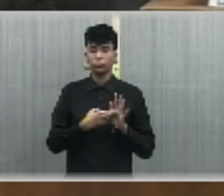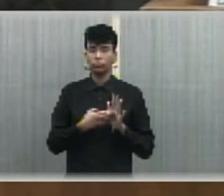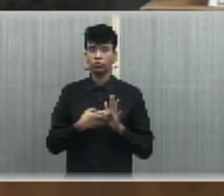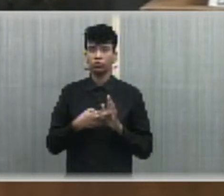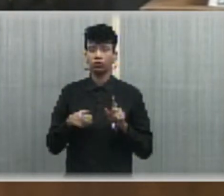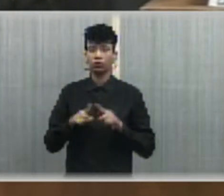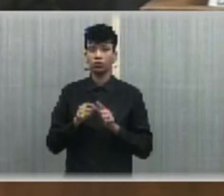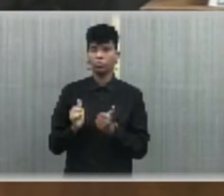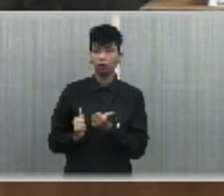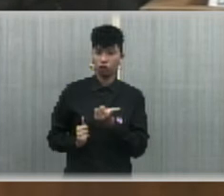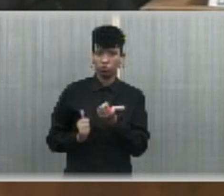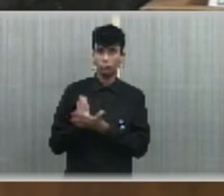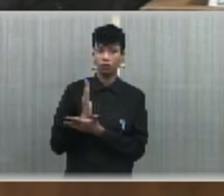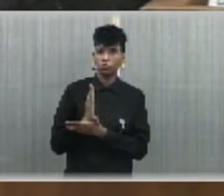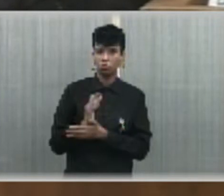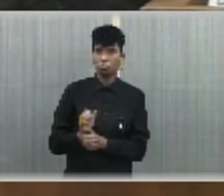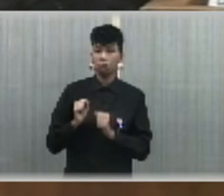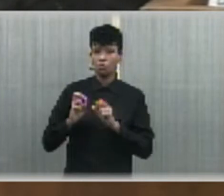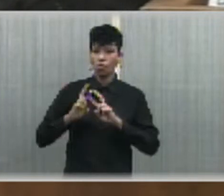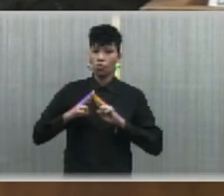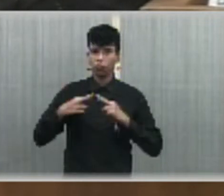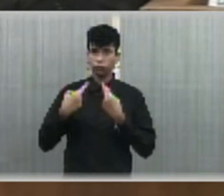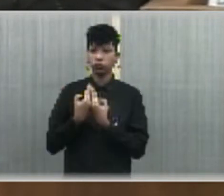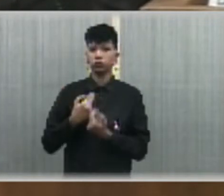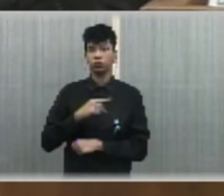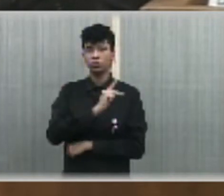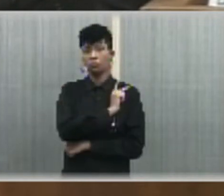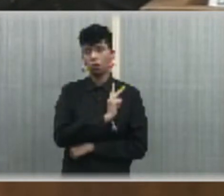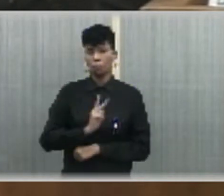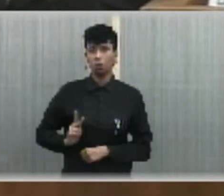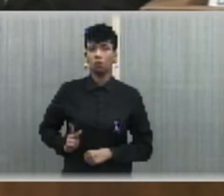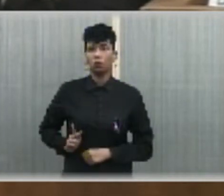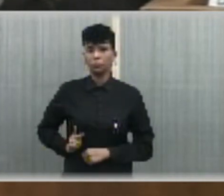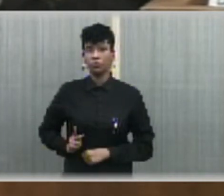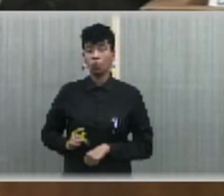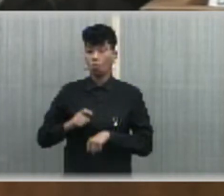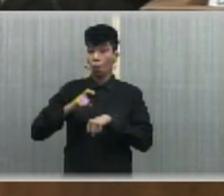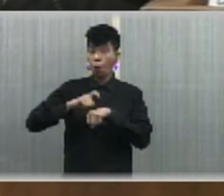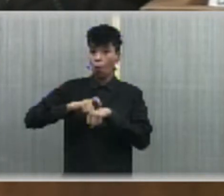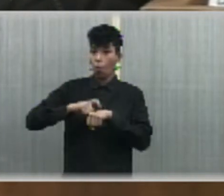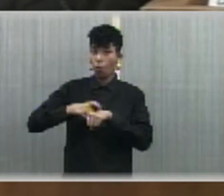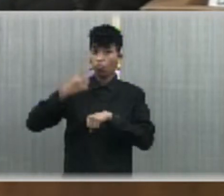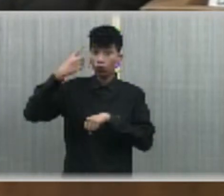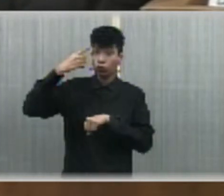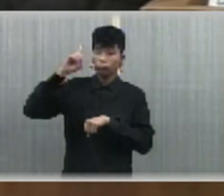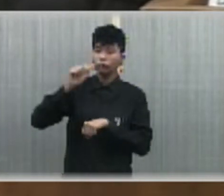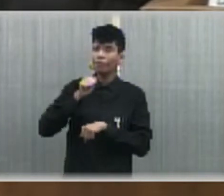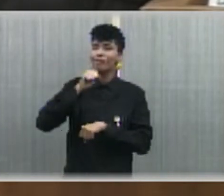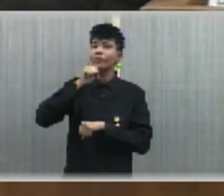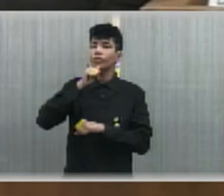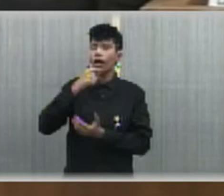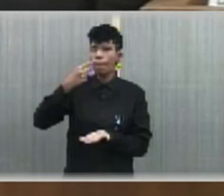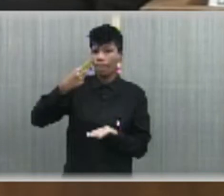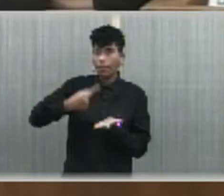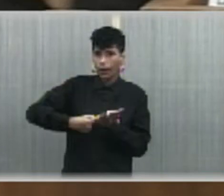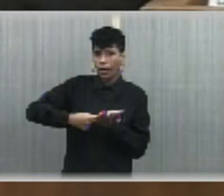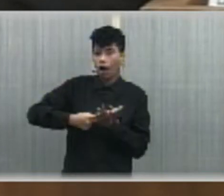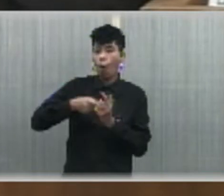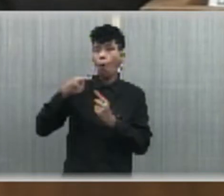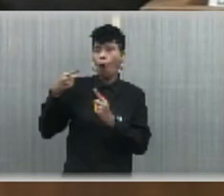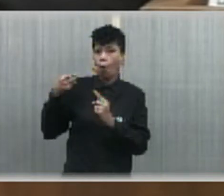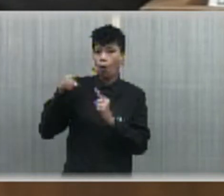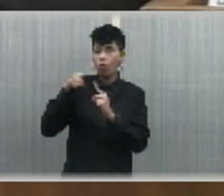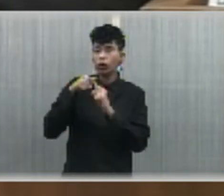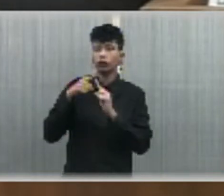com aprovação deste, seja realizada uma audiência pública em data e horário a serem designados, com o objetivo